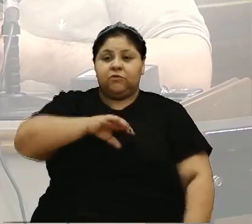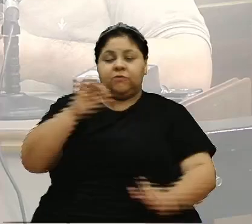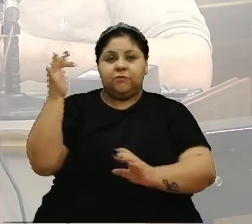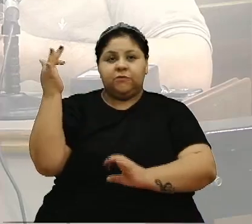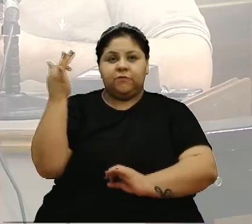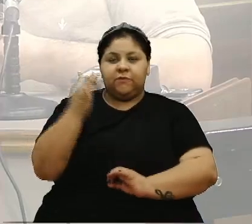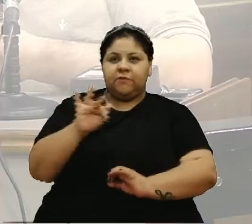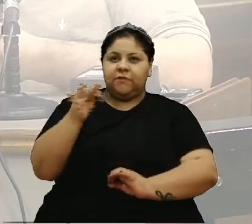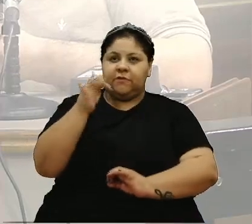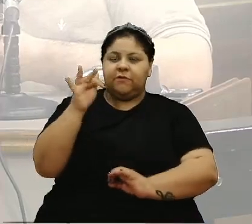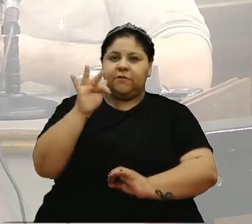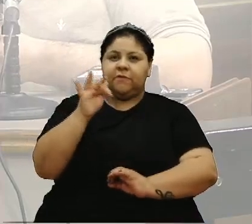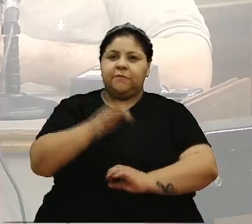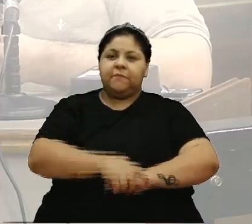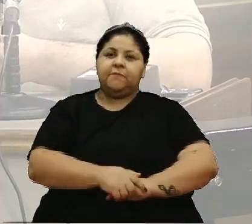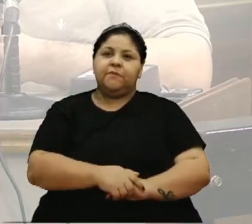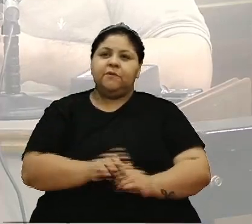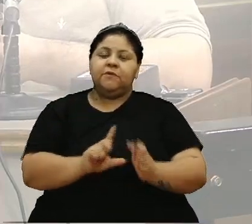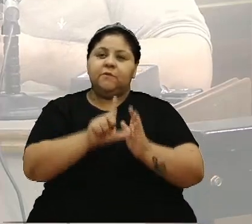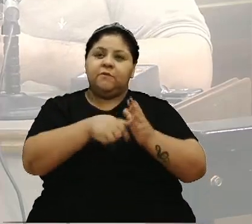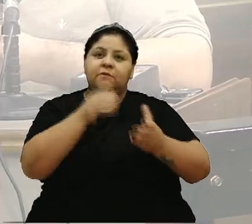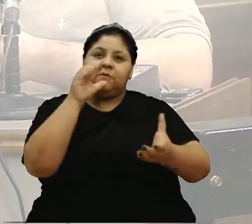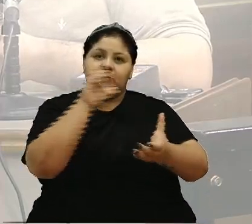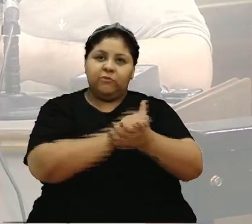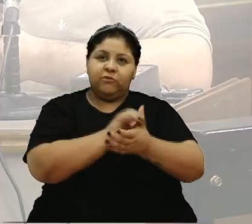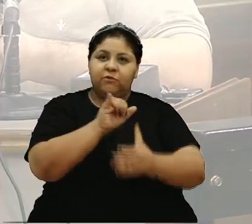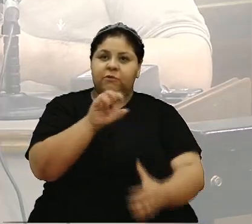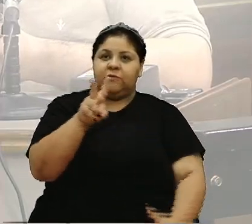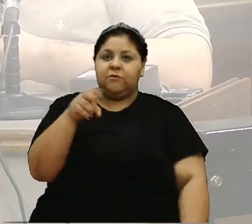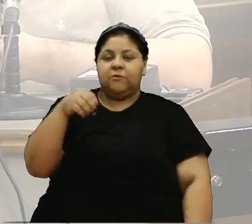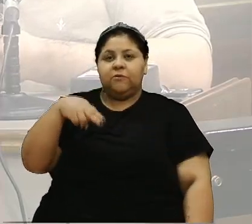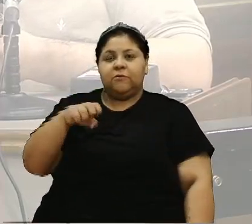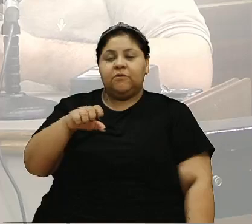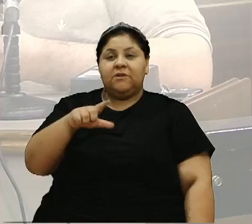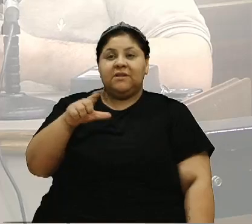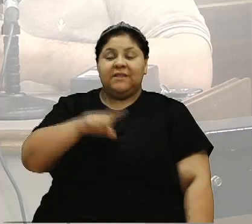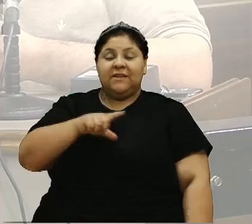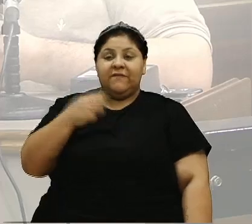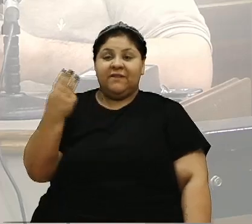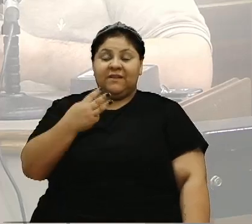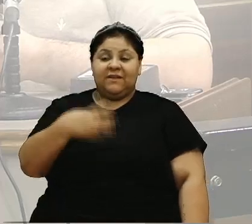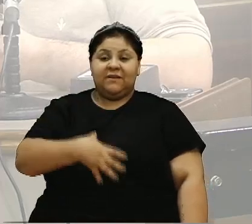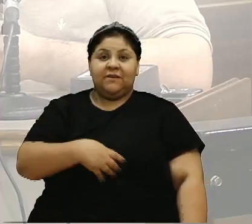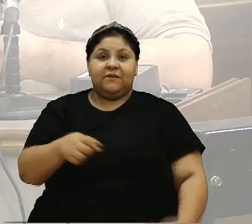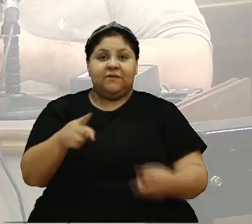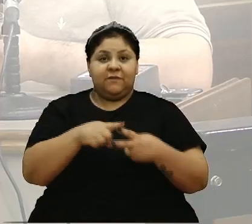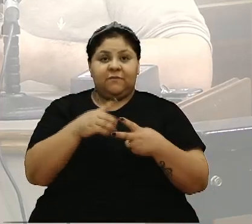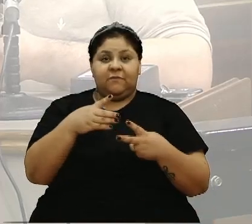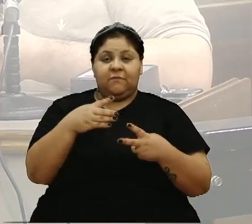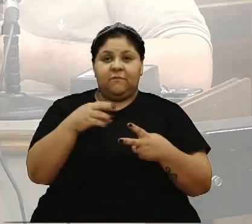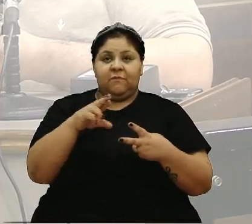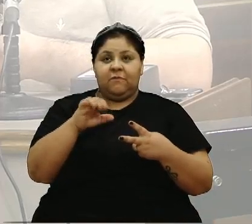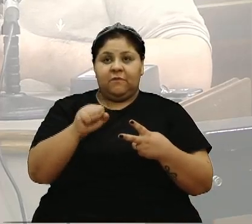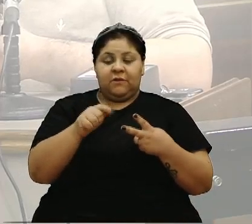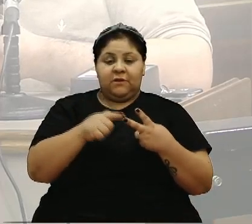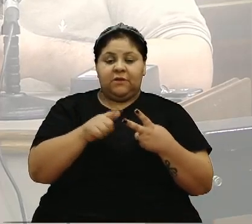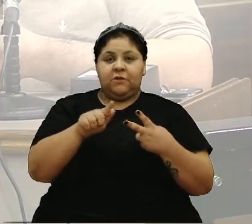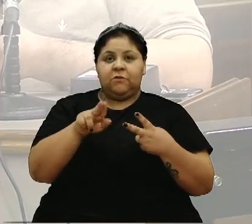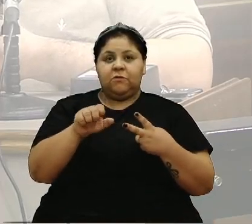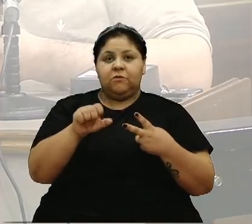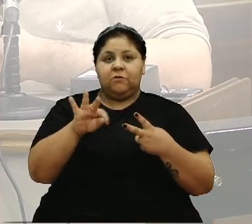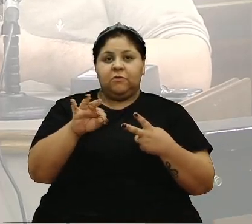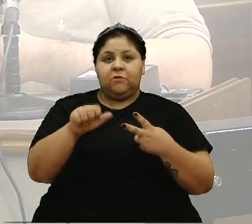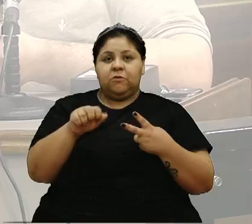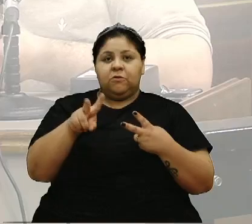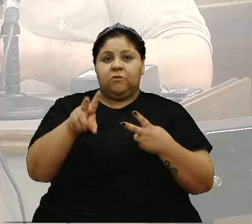10 de janeiro de 70, casou-se com Ivone Maria Trentin, com quem teve 3 filhos, Cristina, Gustavo e Ricardo, todos